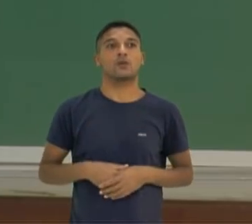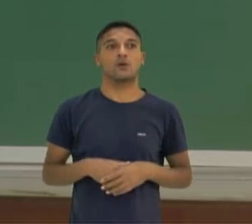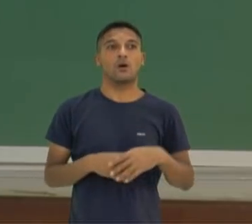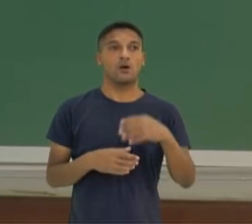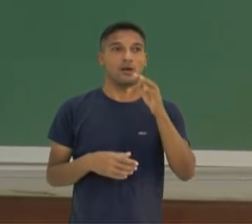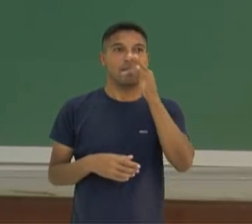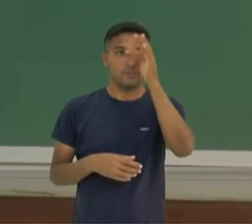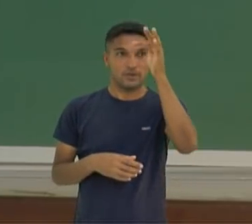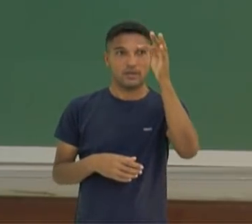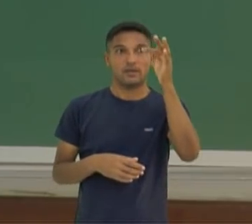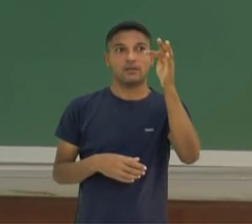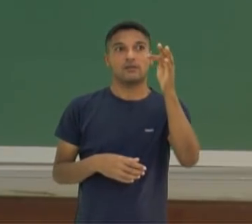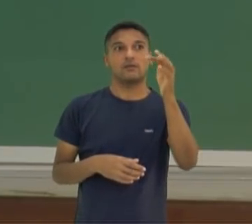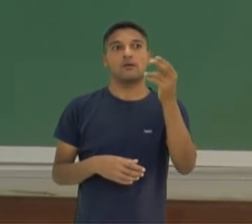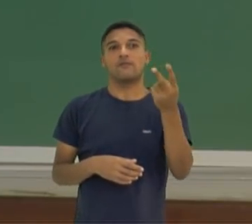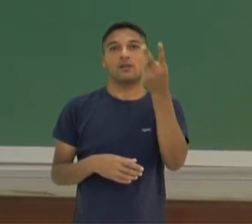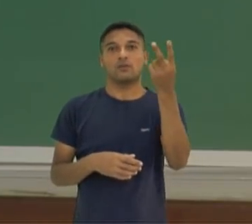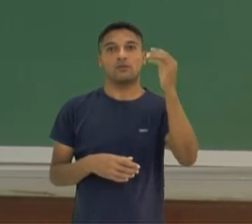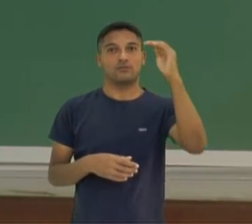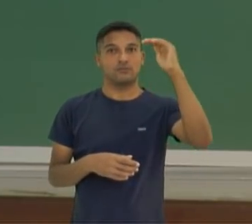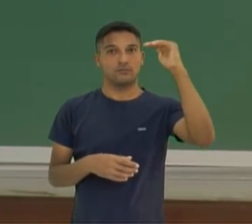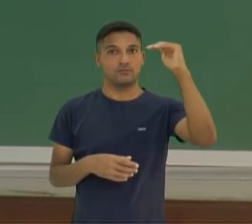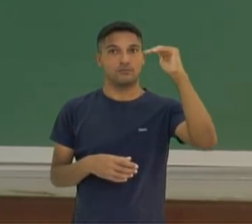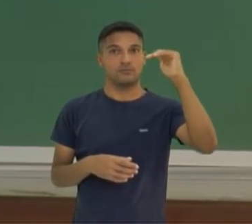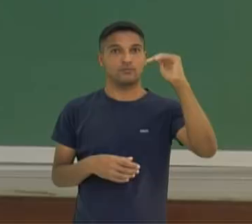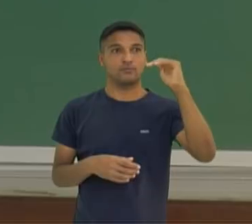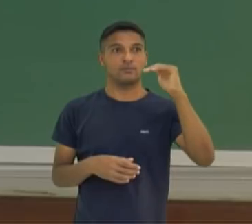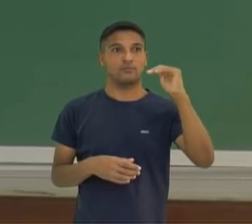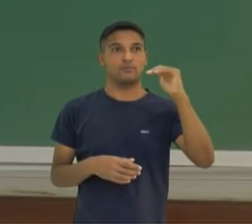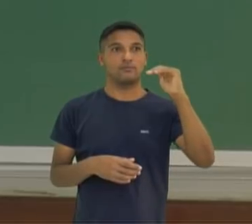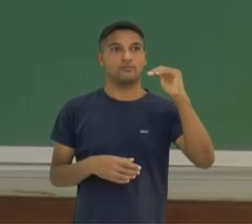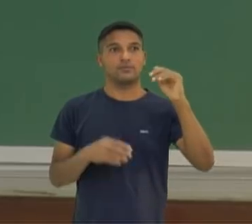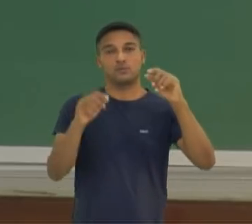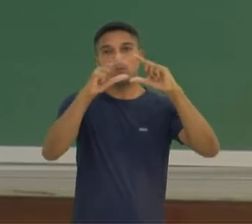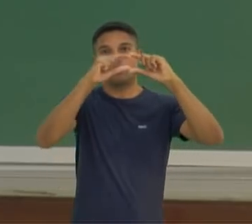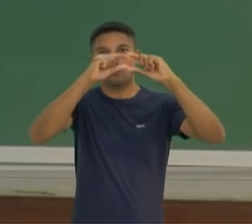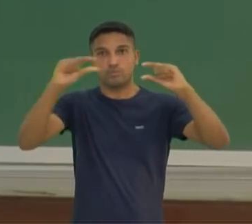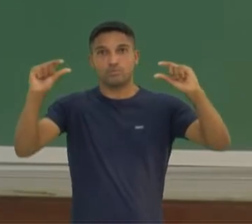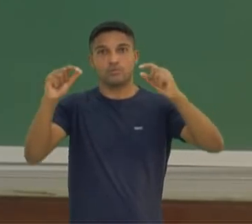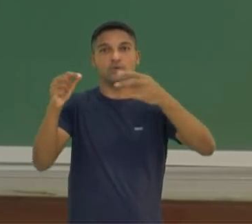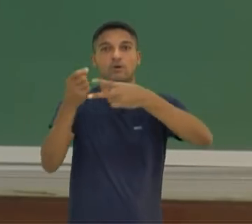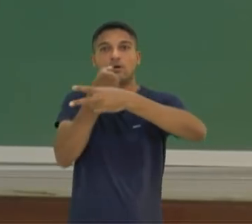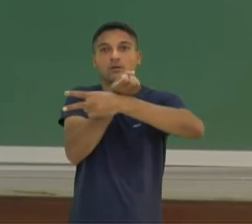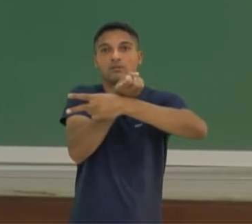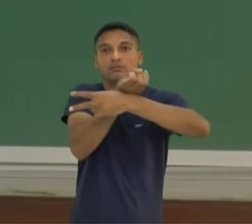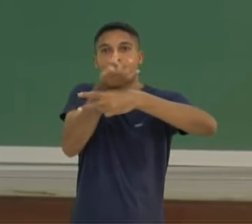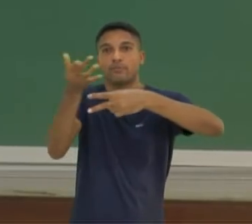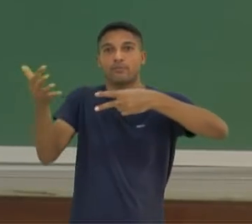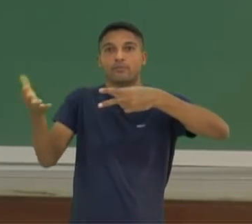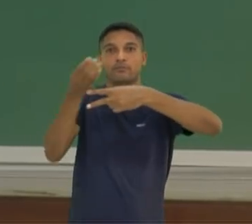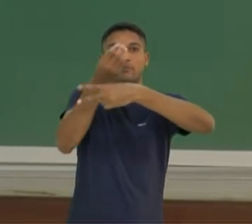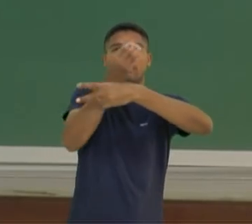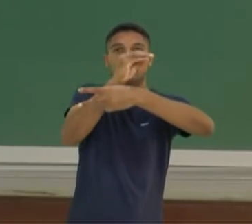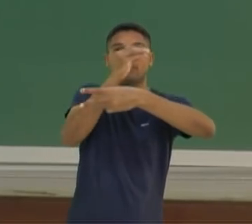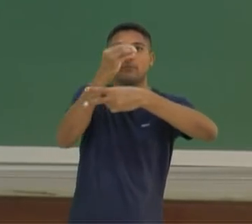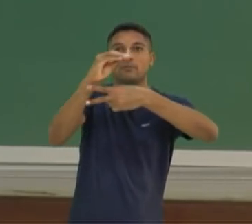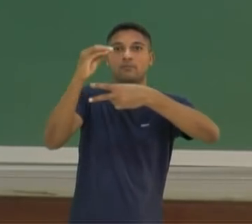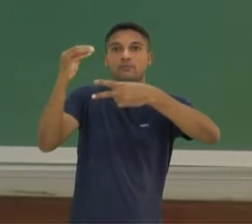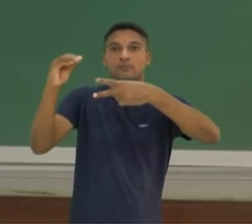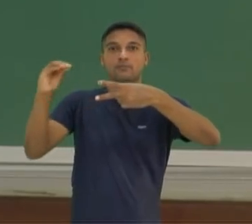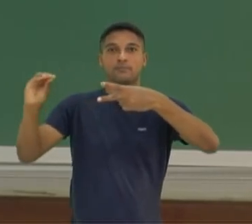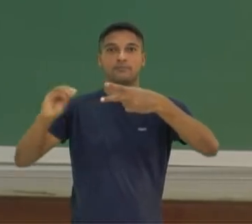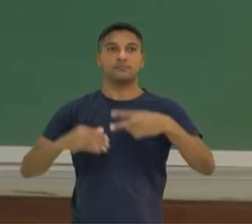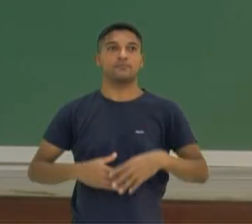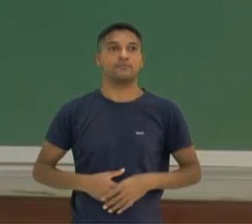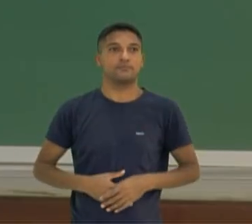vermelha é igual a 20 e a flor azul é igual a 5. O que eu faço aqui primeiro? Nossa regrinha